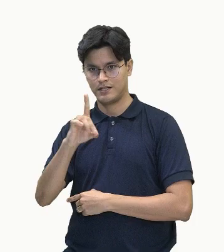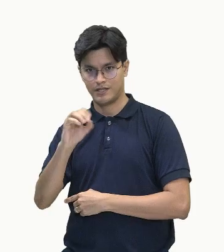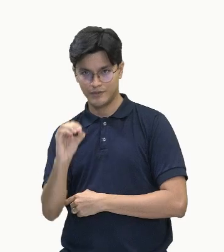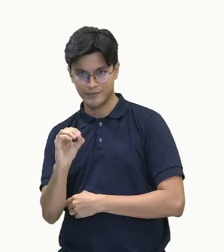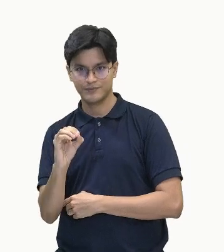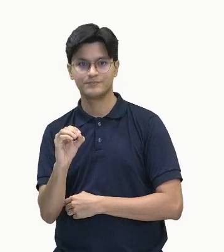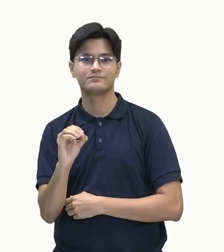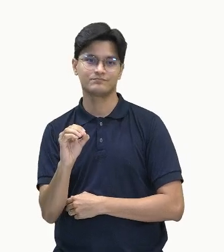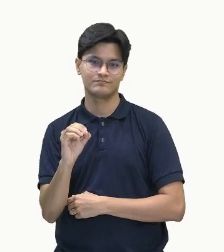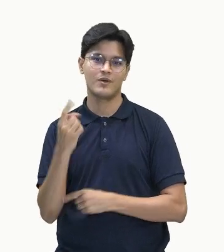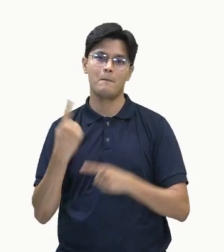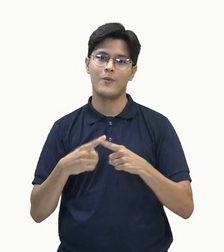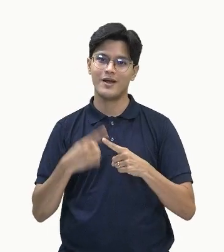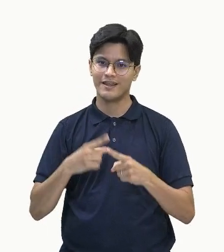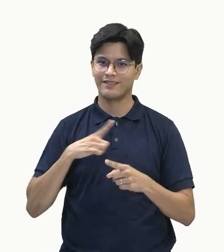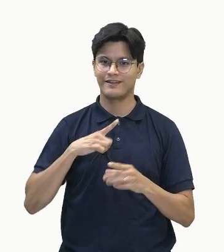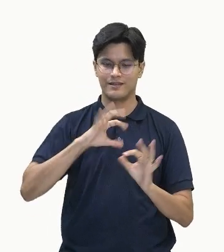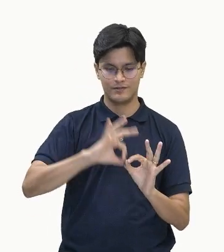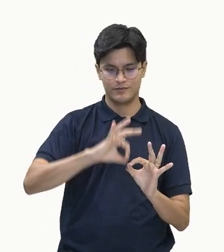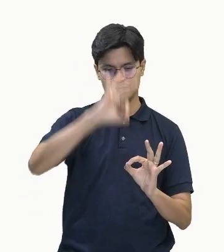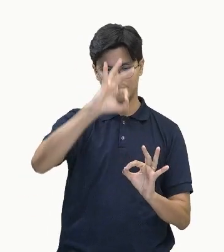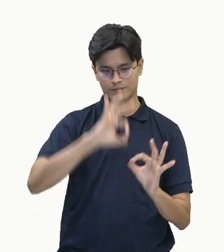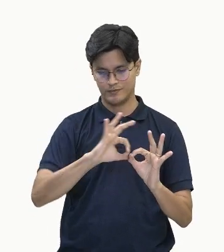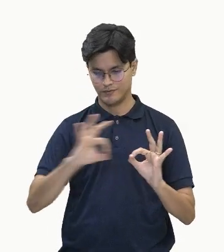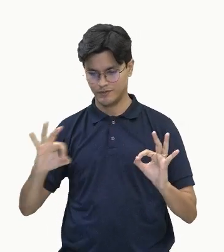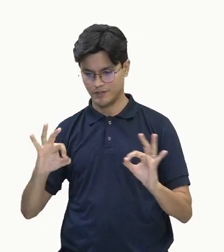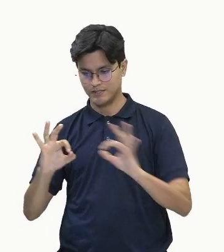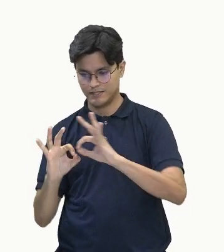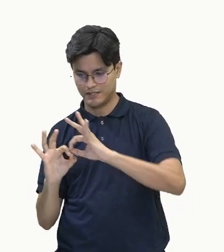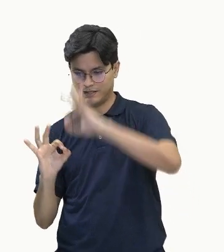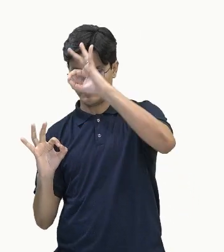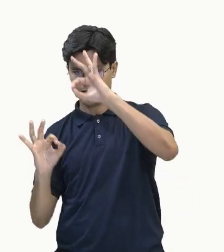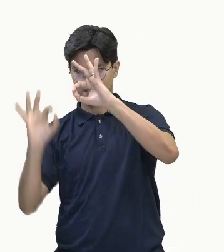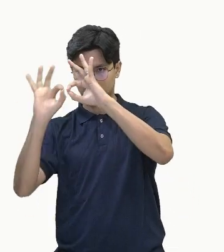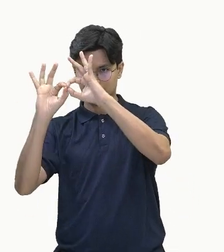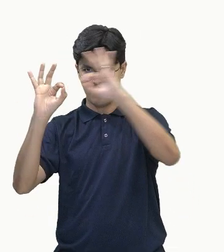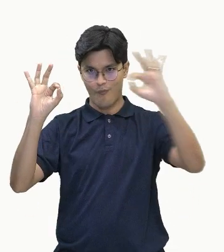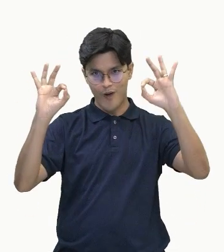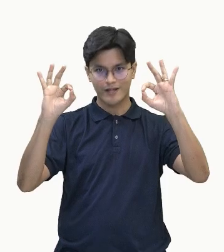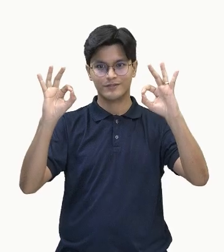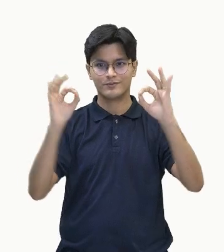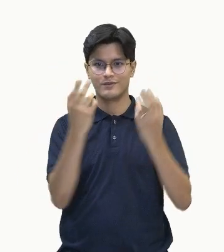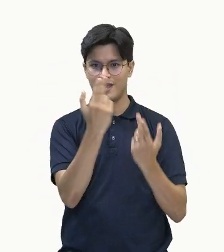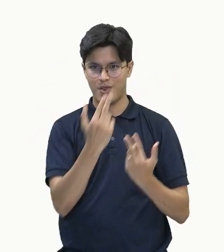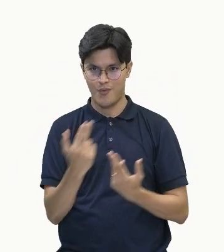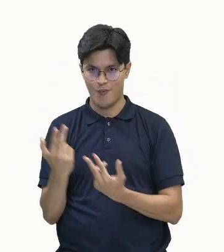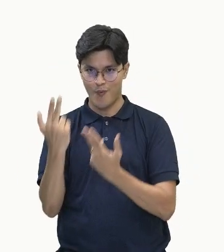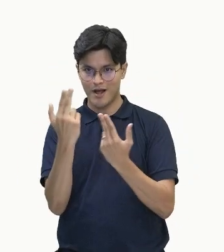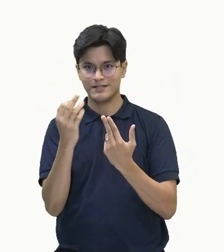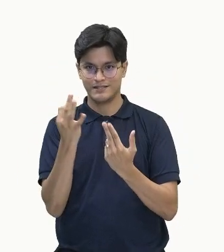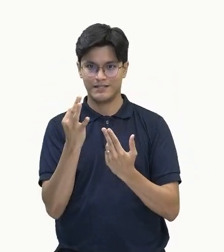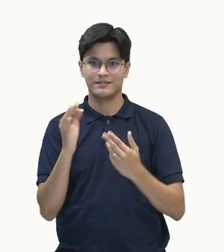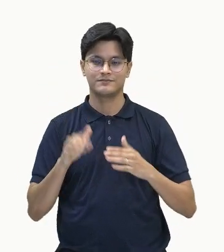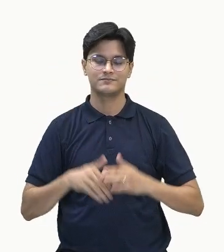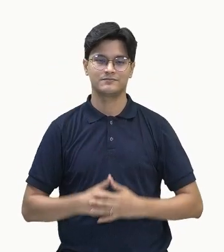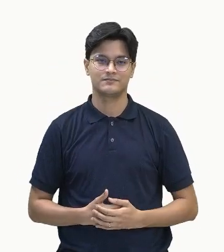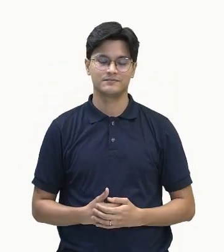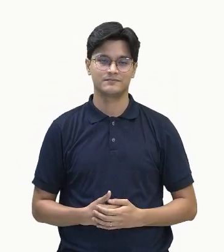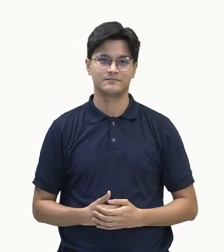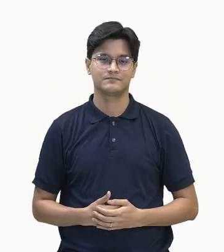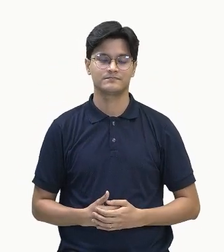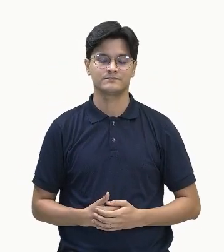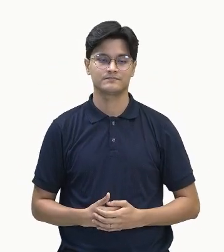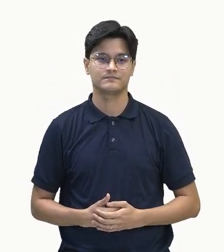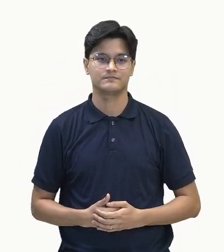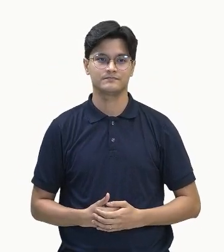aí 4 lados iguais, ou seja, 4 lados com medidas iguais. Tá legal, gente? Então,